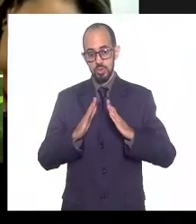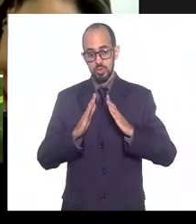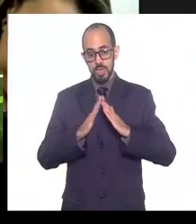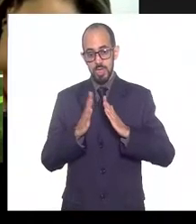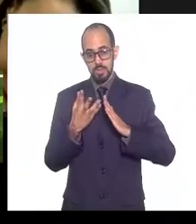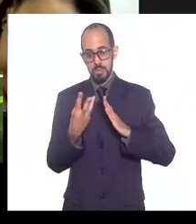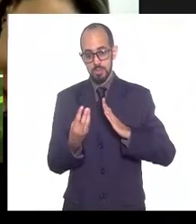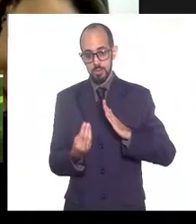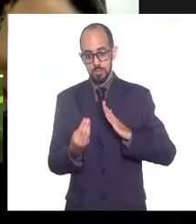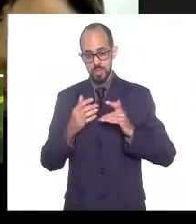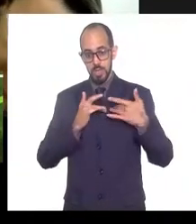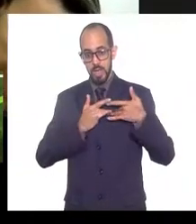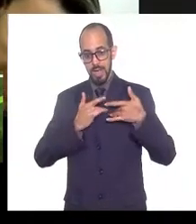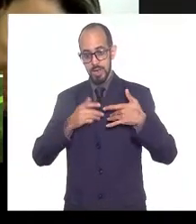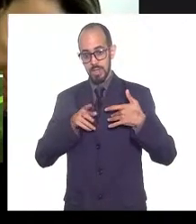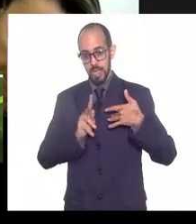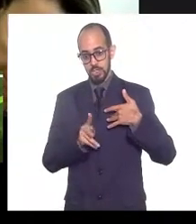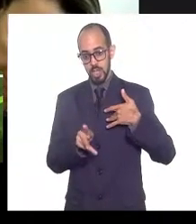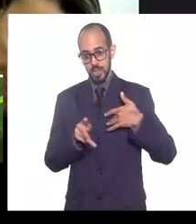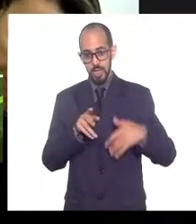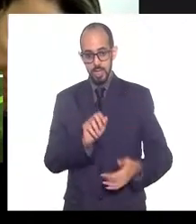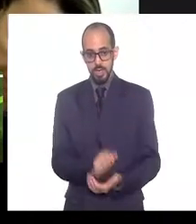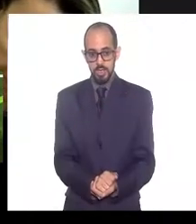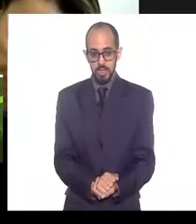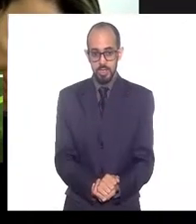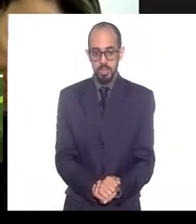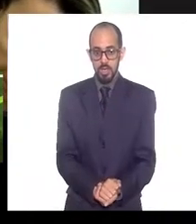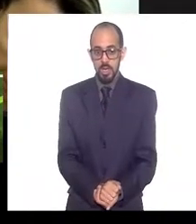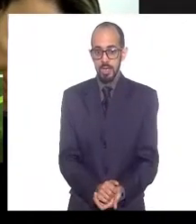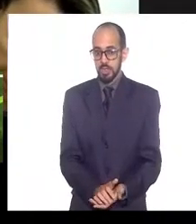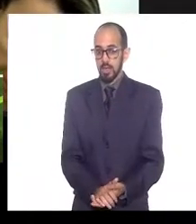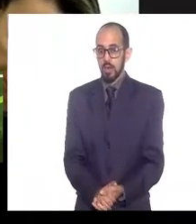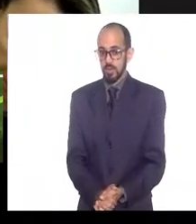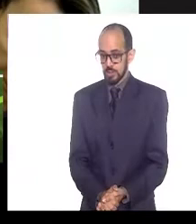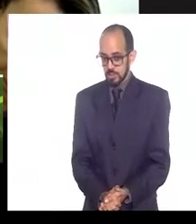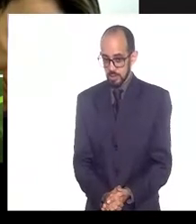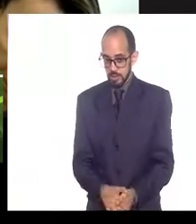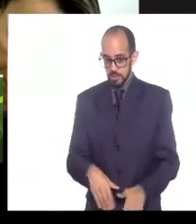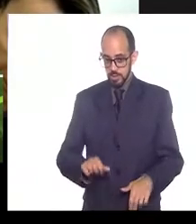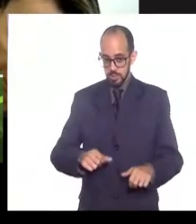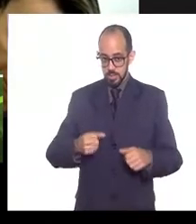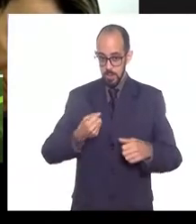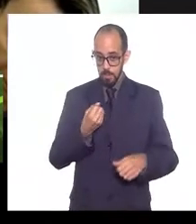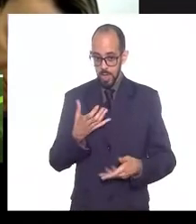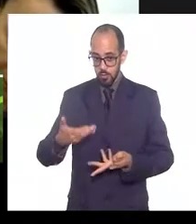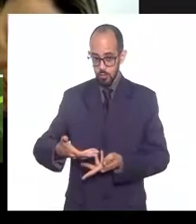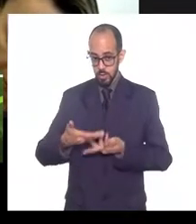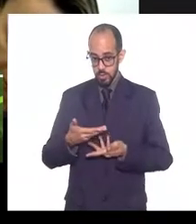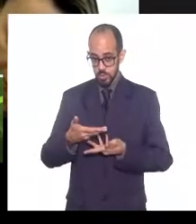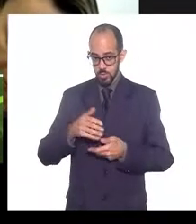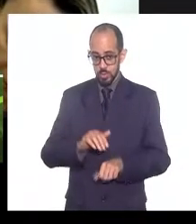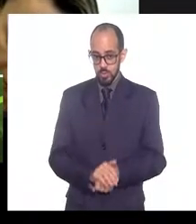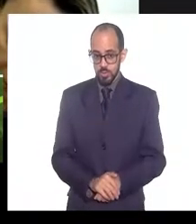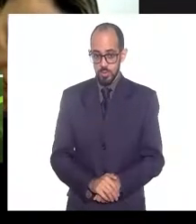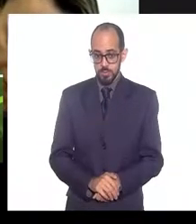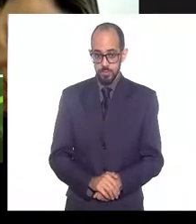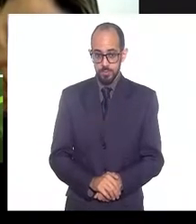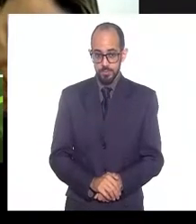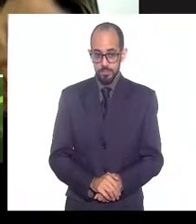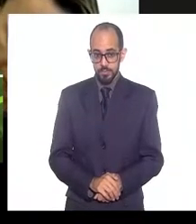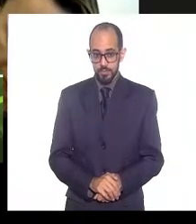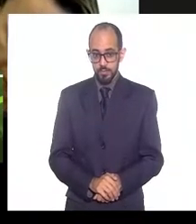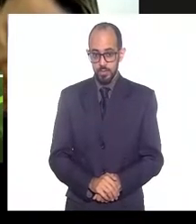Eterna, Ogan Jassanã Gonçalves. 20 minutos para a sua explanação. Seja muito bem-vindo. Muito